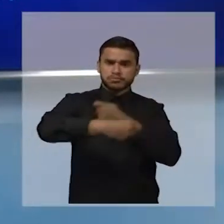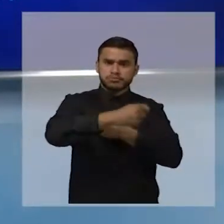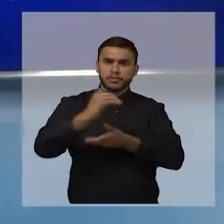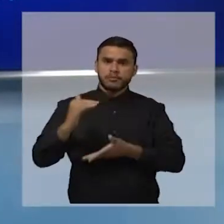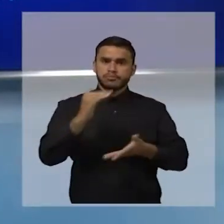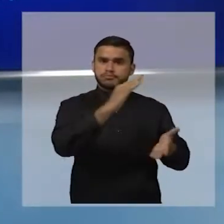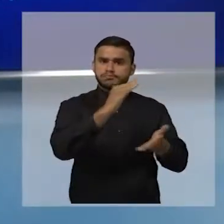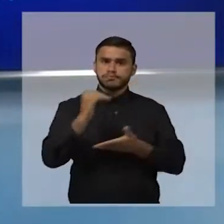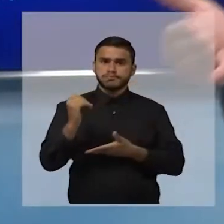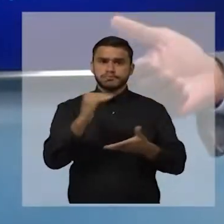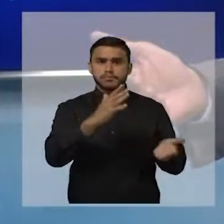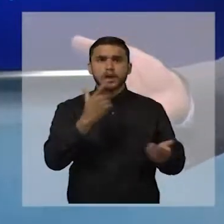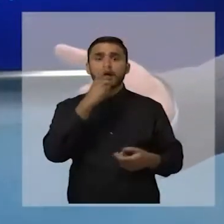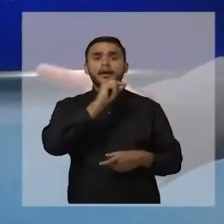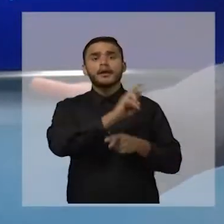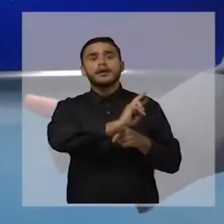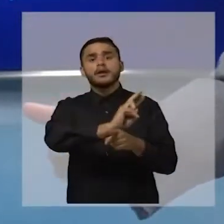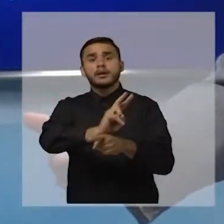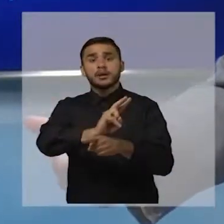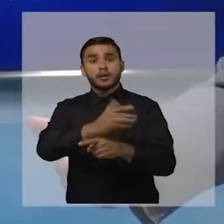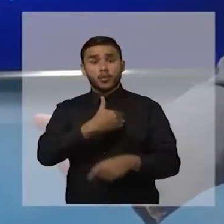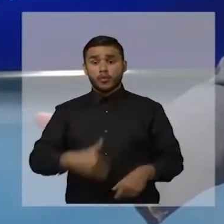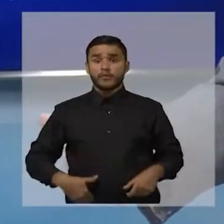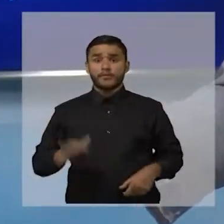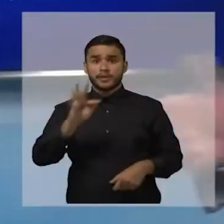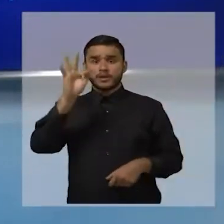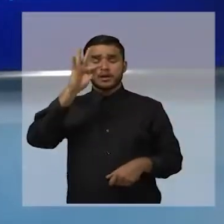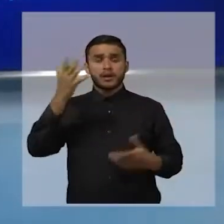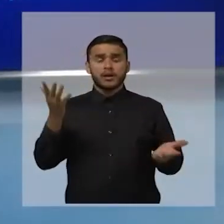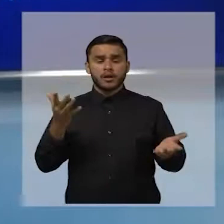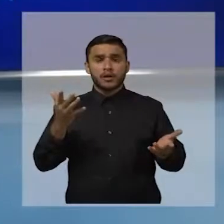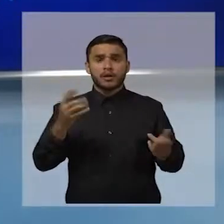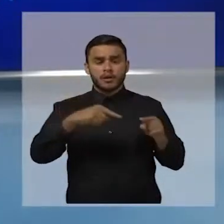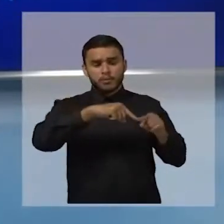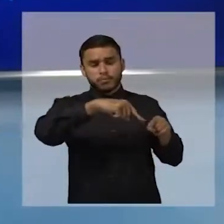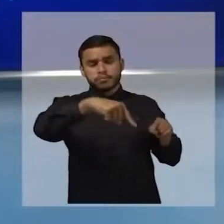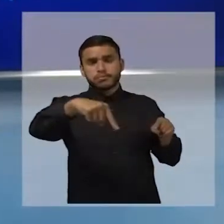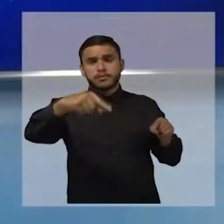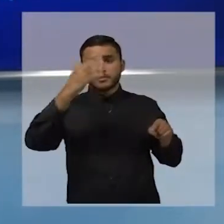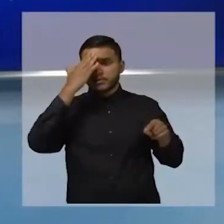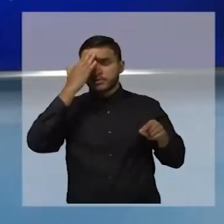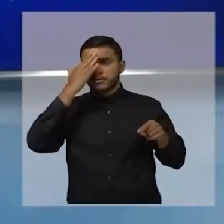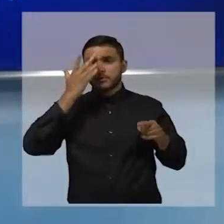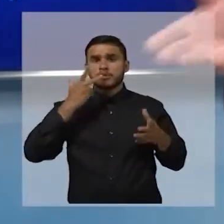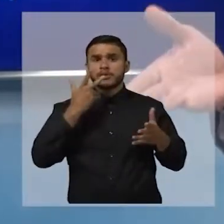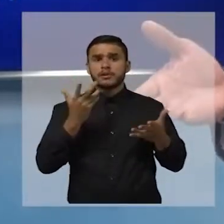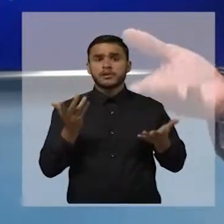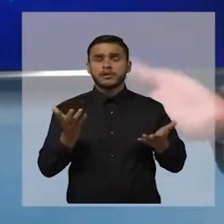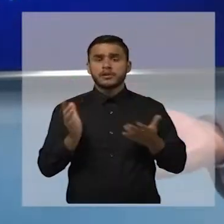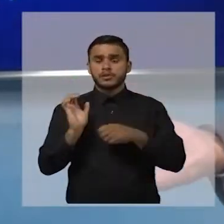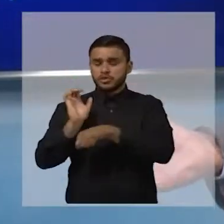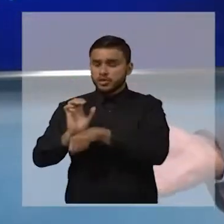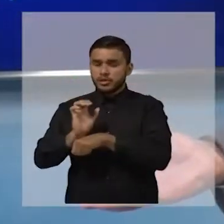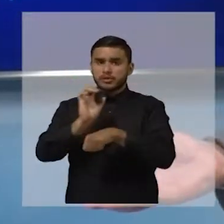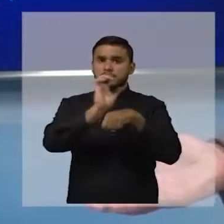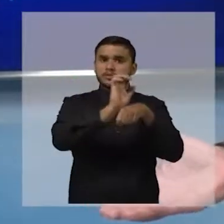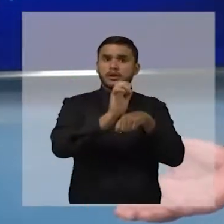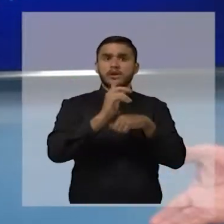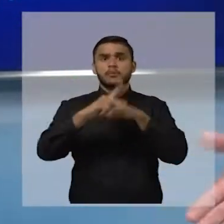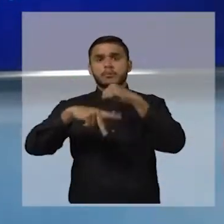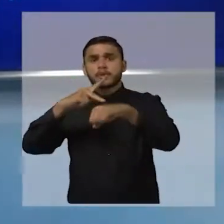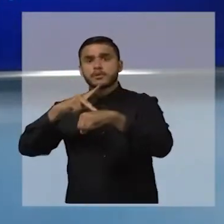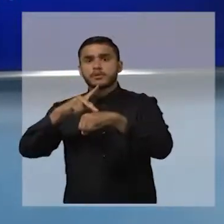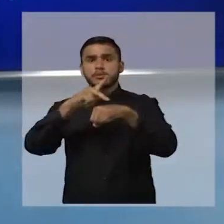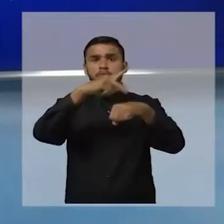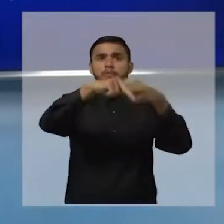legal, agir nesse aspecto, mas, do outro lado, cobrado para nos garantir a segurança, porque nós temos direito,